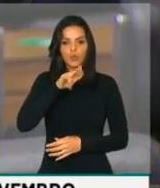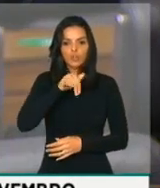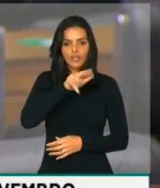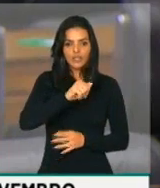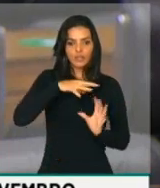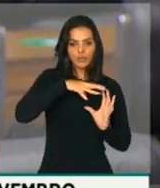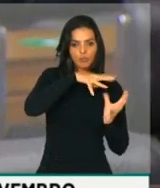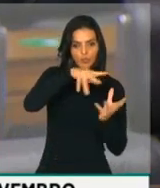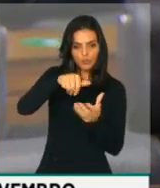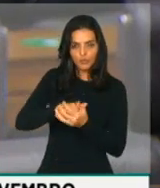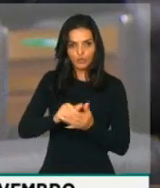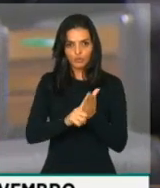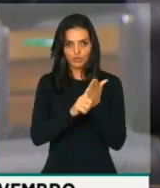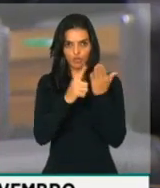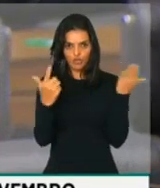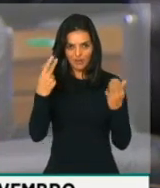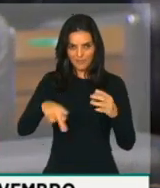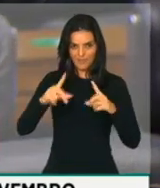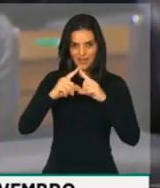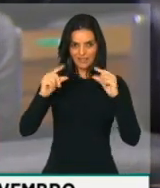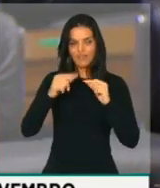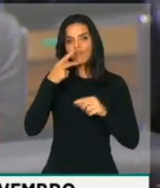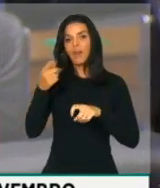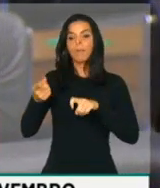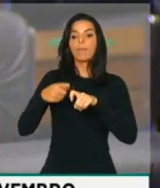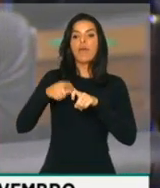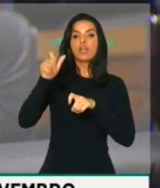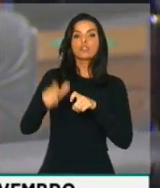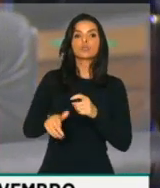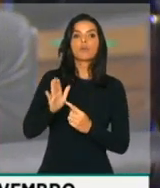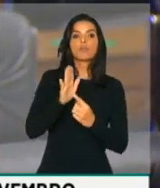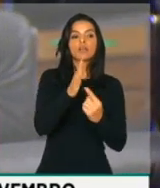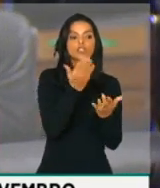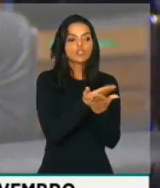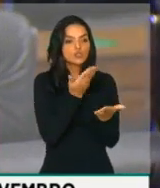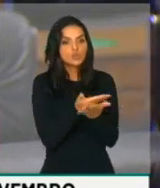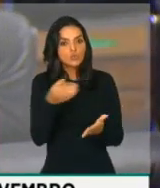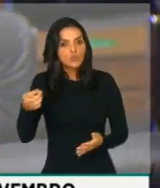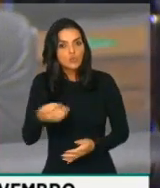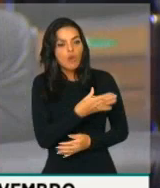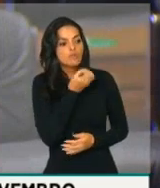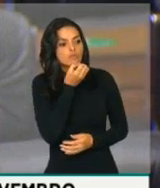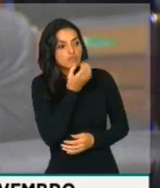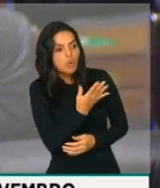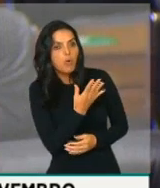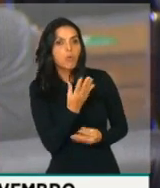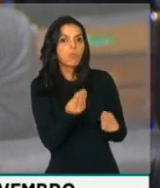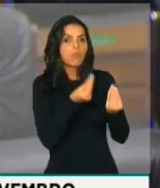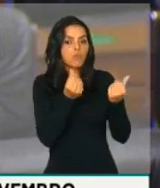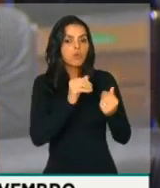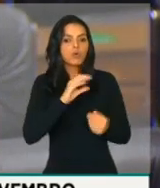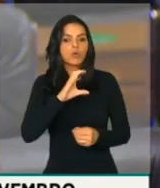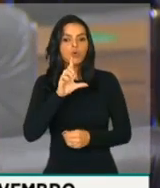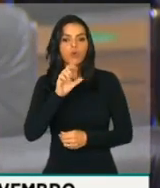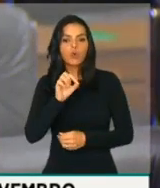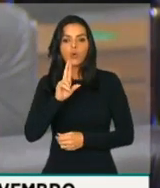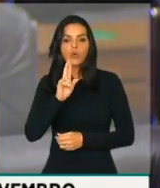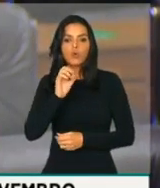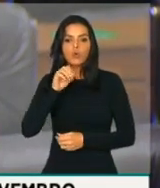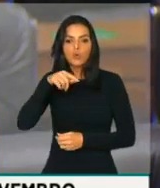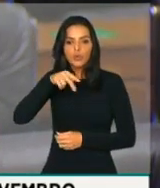Correio Brasiliense diz: médico apresenta novo estudo sobre eficácia da cloroquina e causa polêmica.